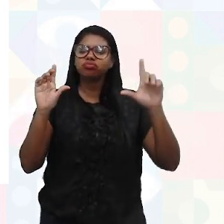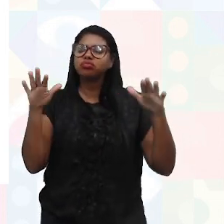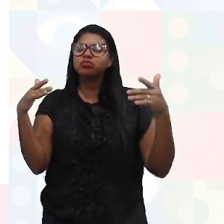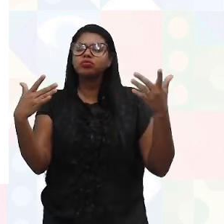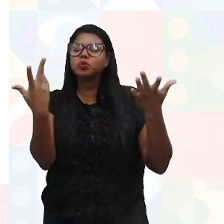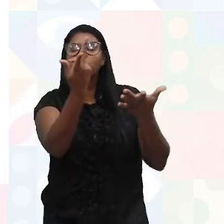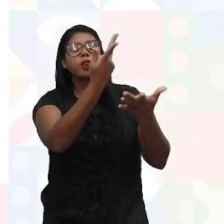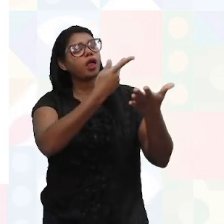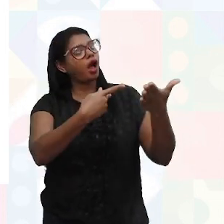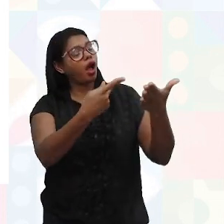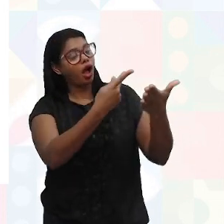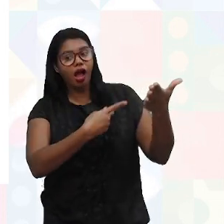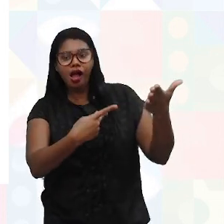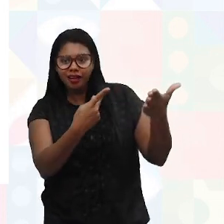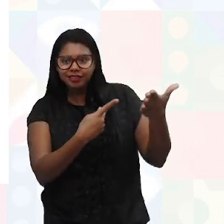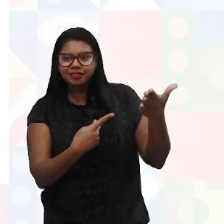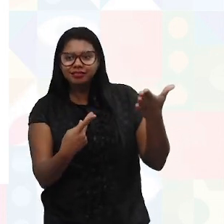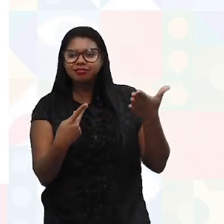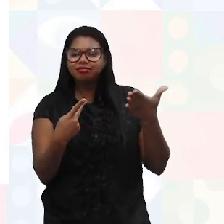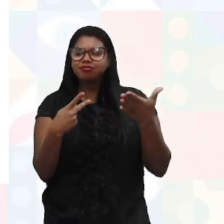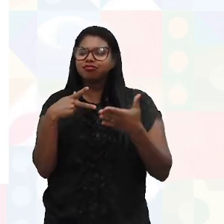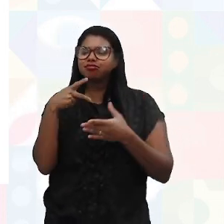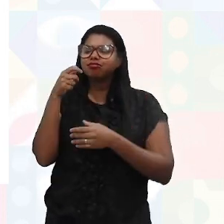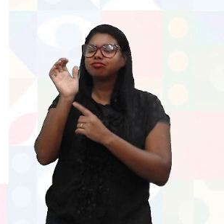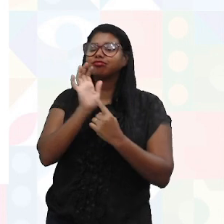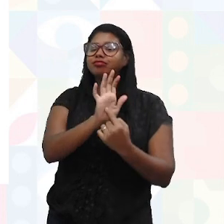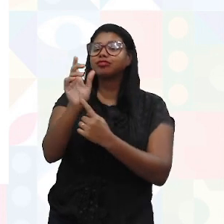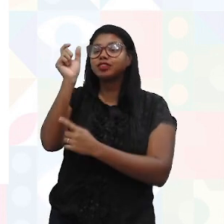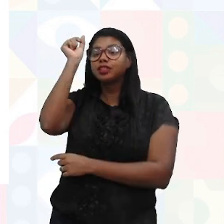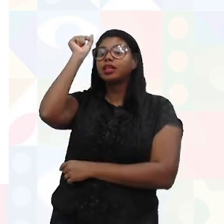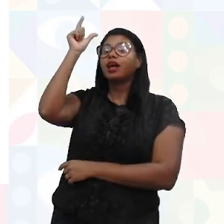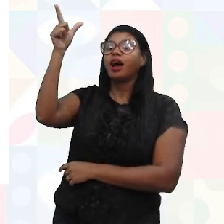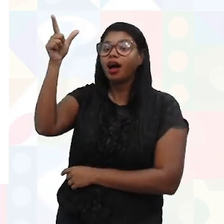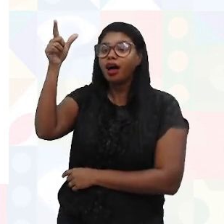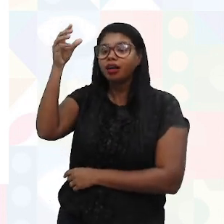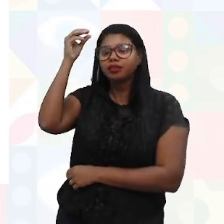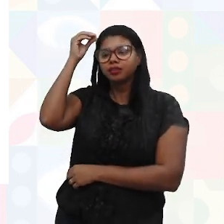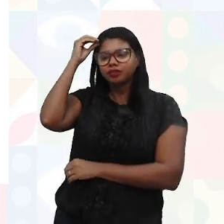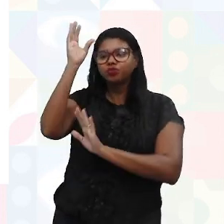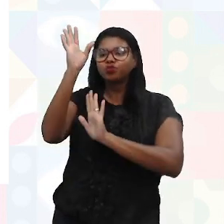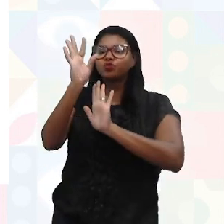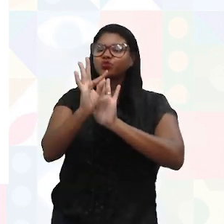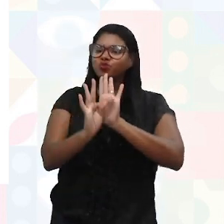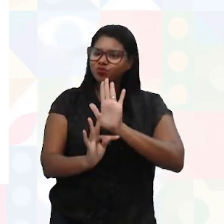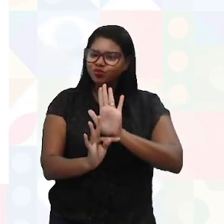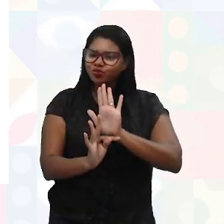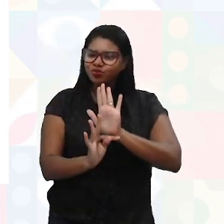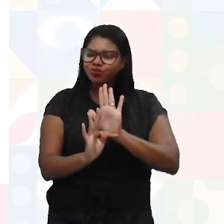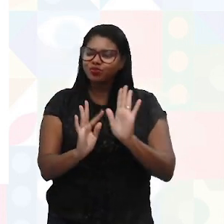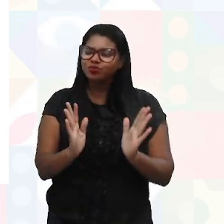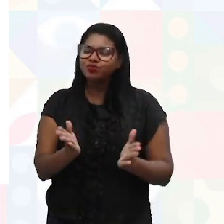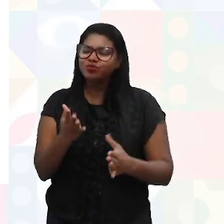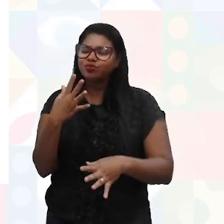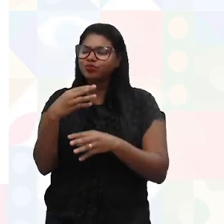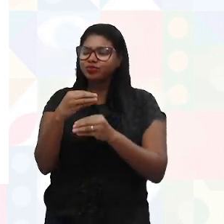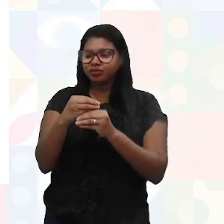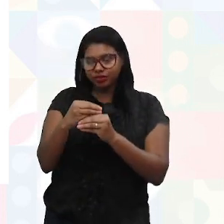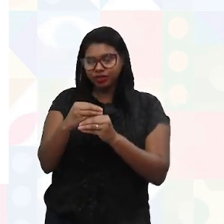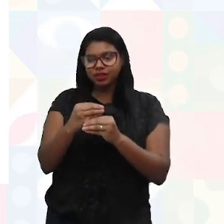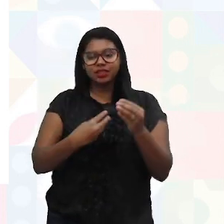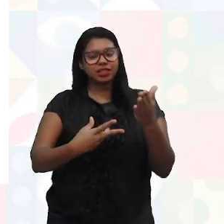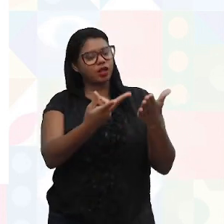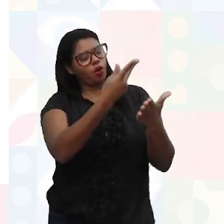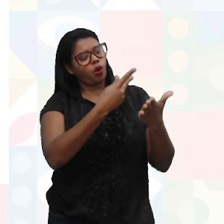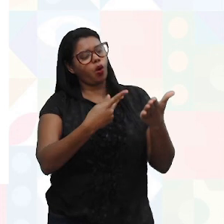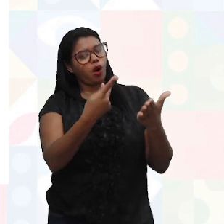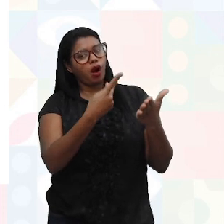desenho que traga, fortaleça a ideia que acompanha um texto, né? Ela pode ser um desenho que